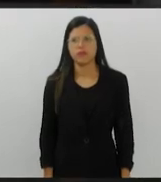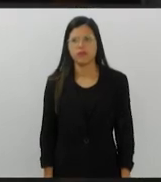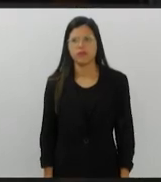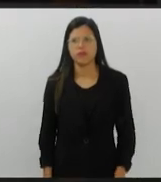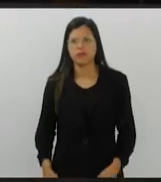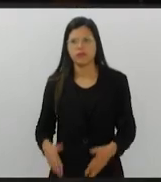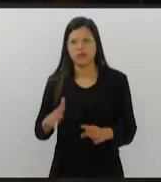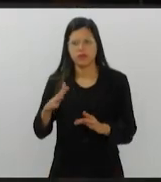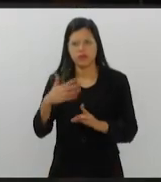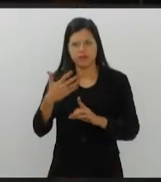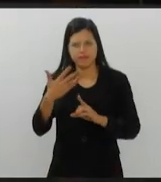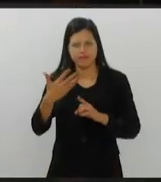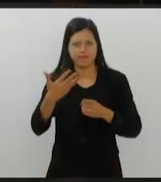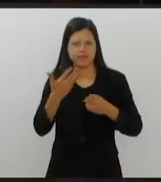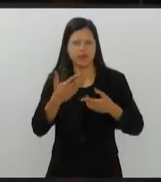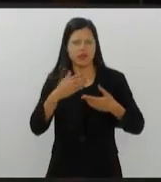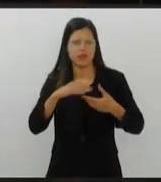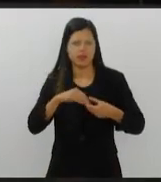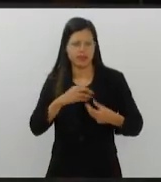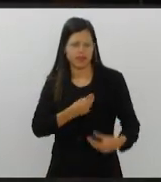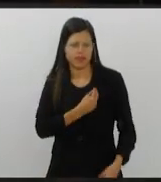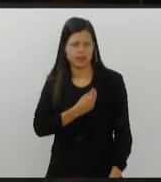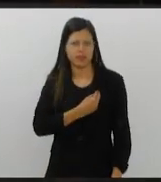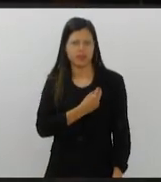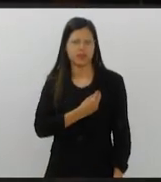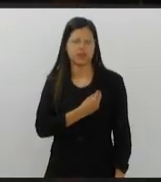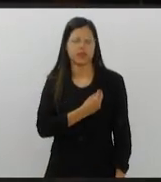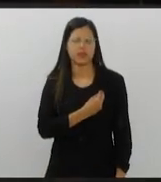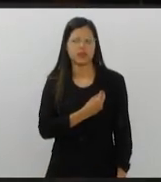Gostaria de saudar a presença